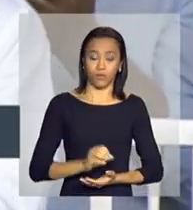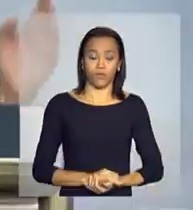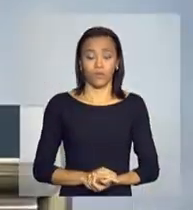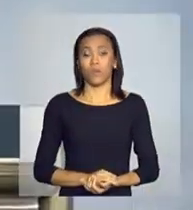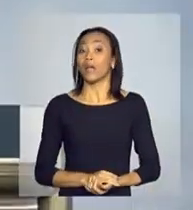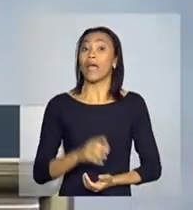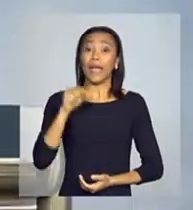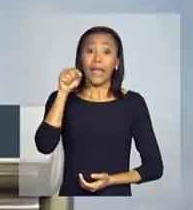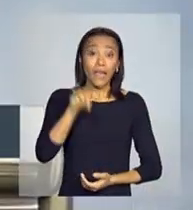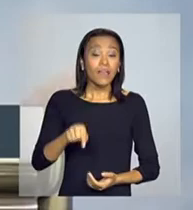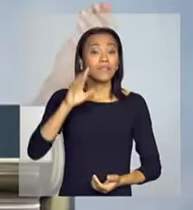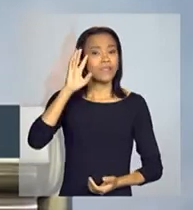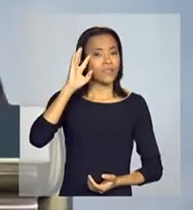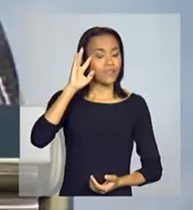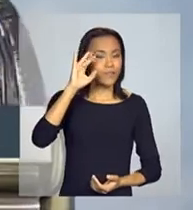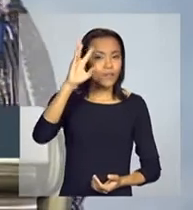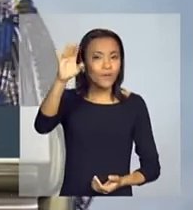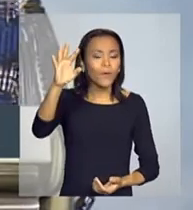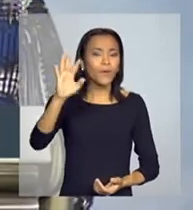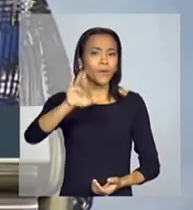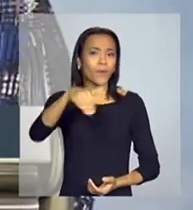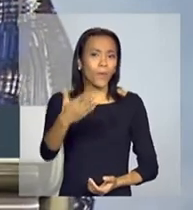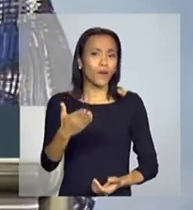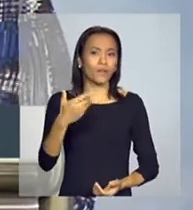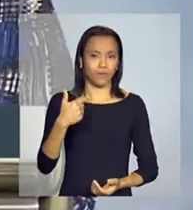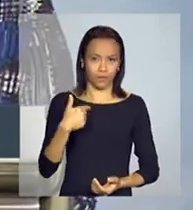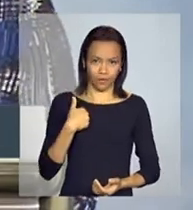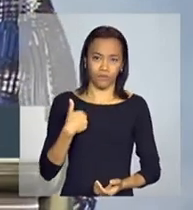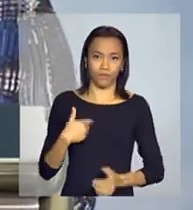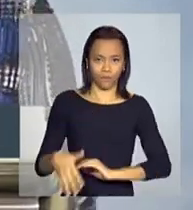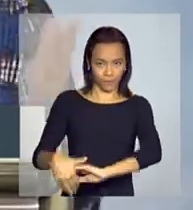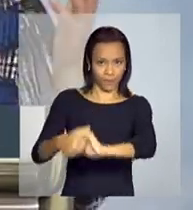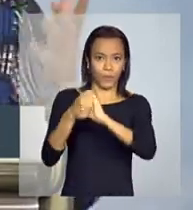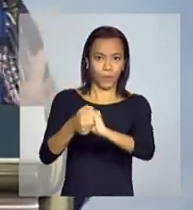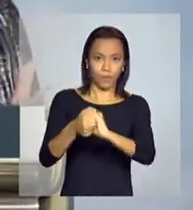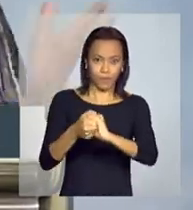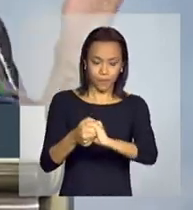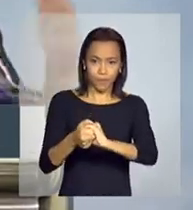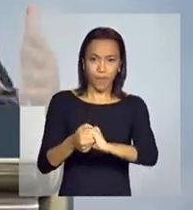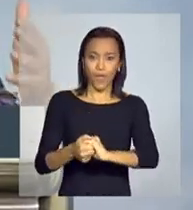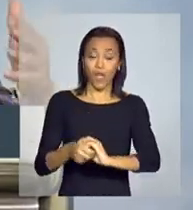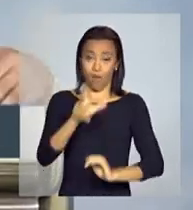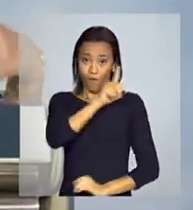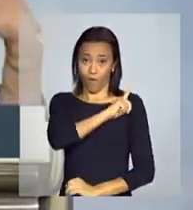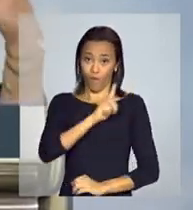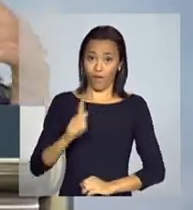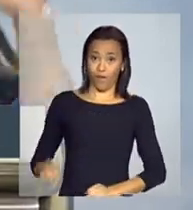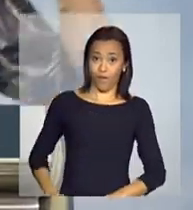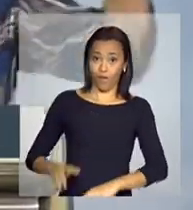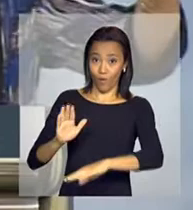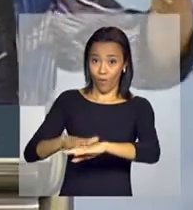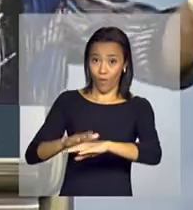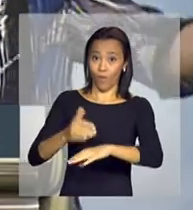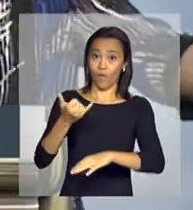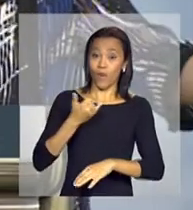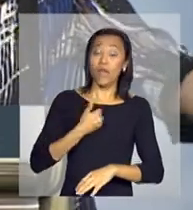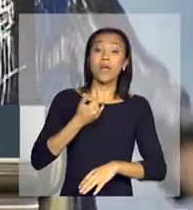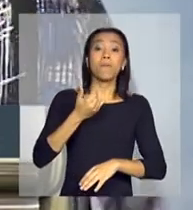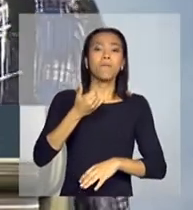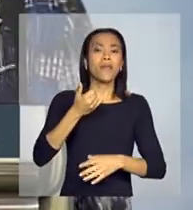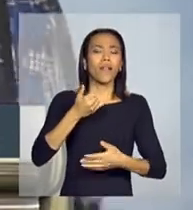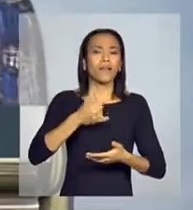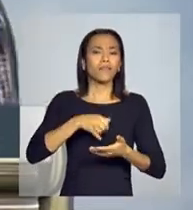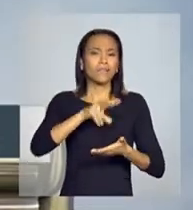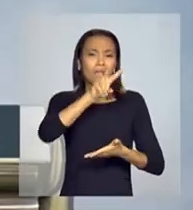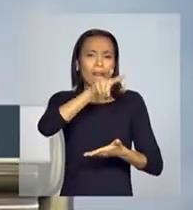Esse sonho, e quando eu cumprimentei o governador pelas palavras que ele leu para